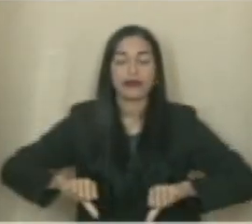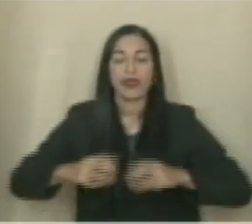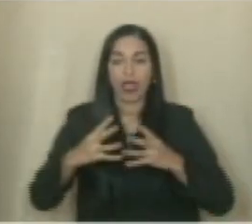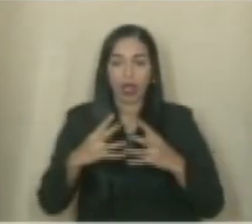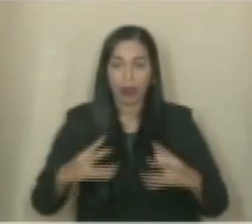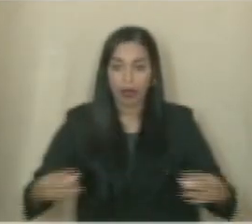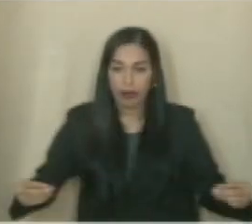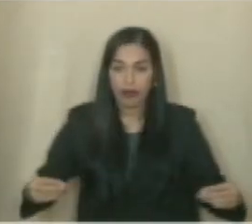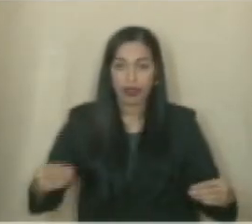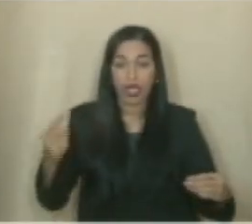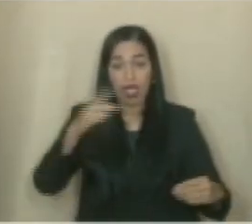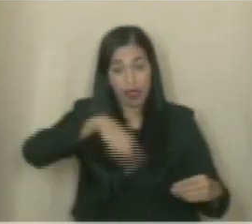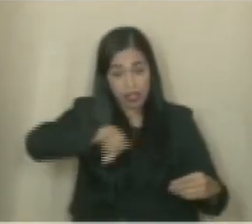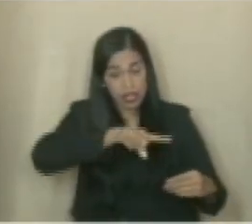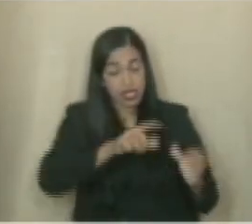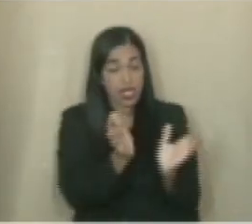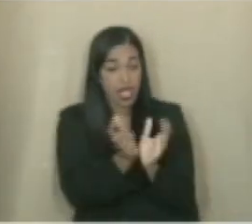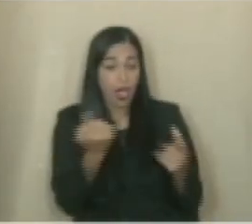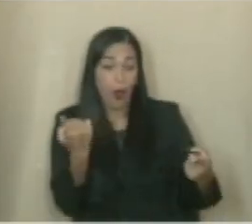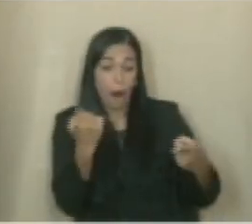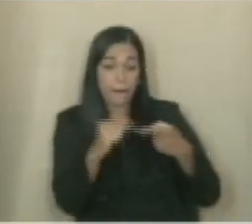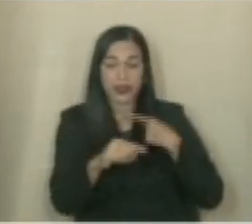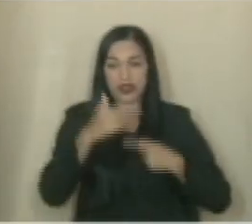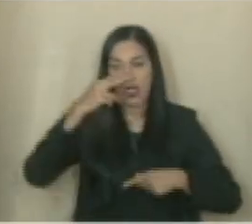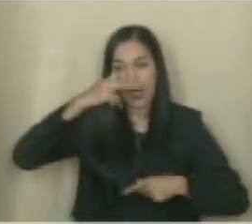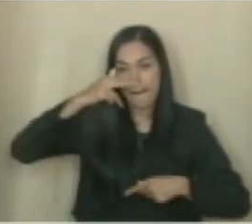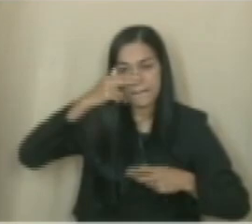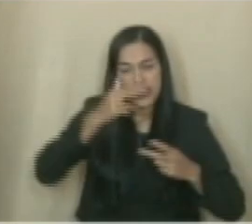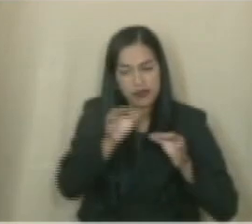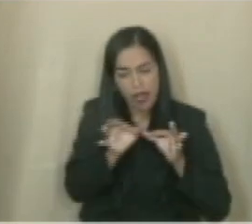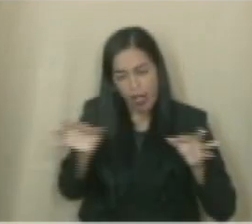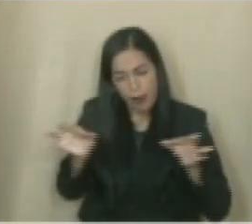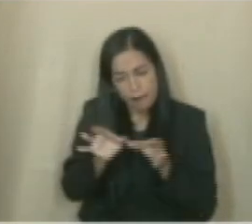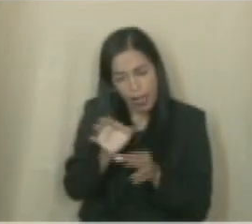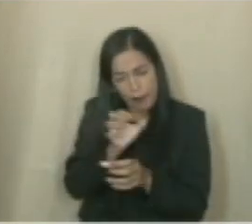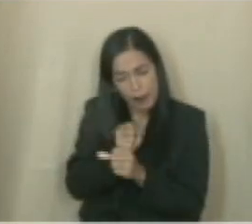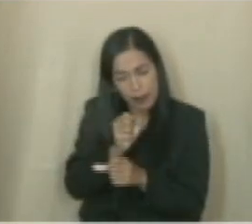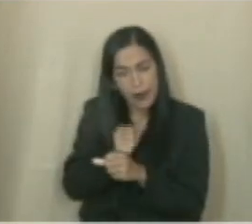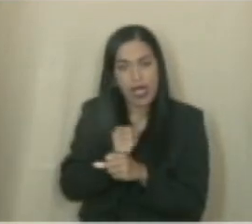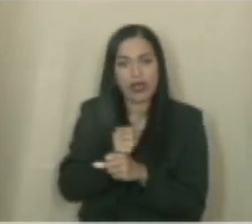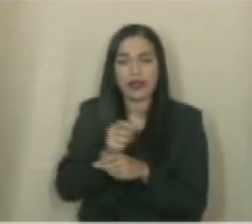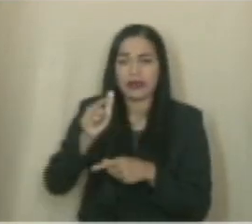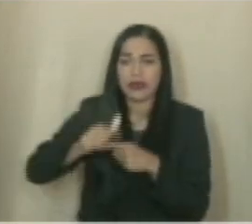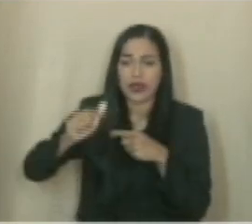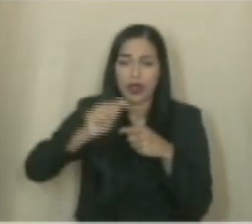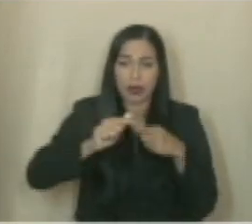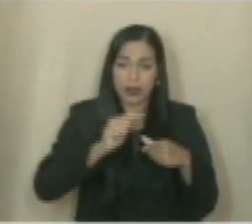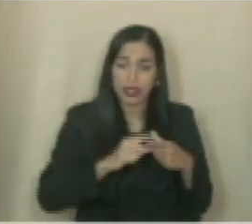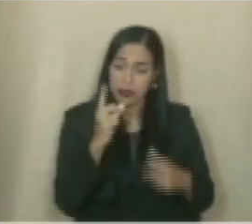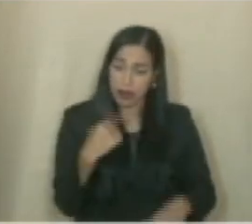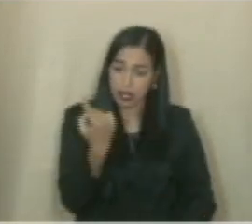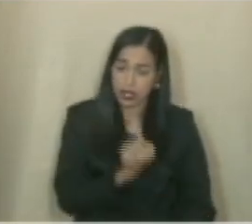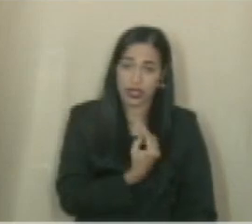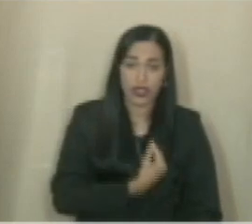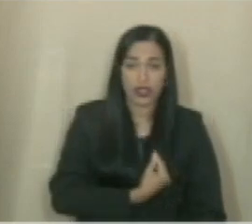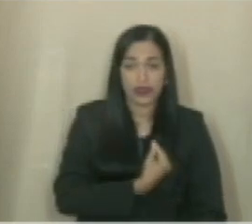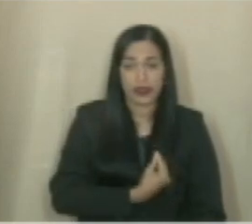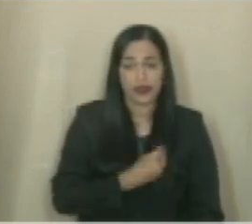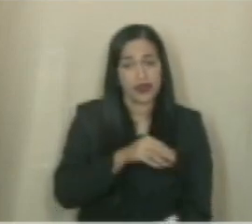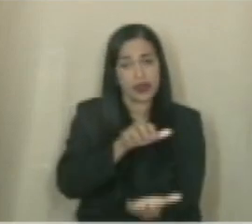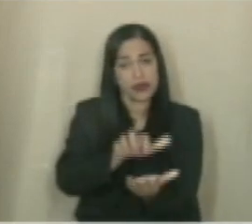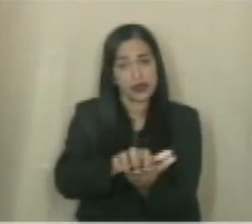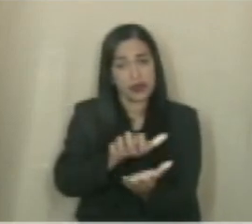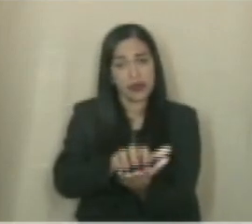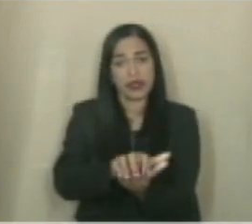infelizmente, a oposição não usa a mesma régua para medir o descaso que nós estamos encontrando no estado de